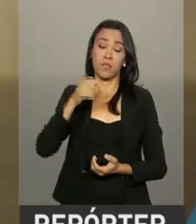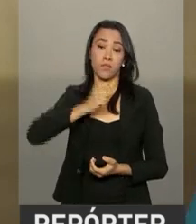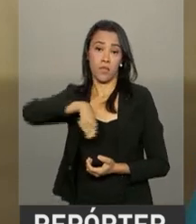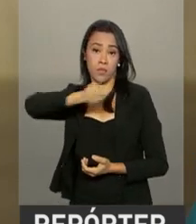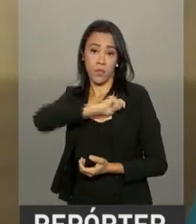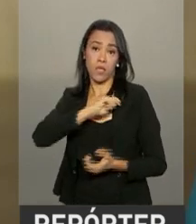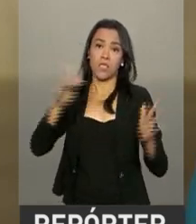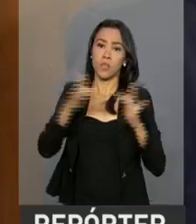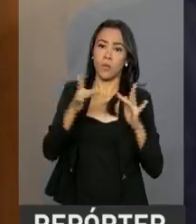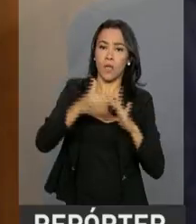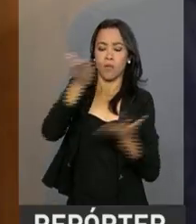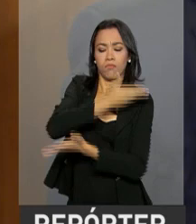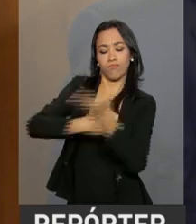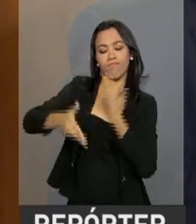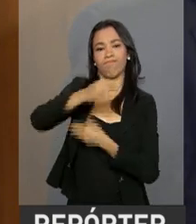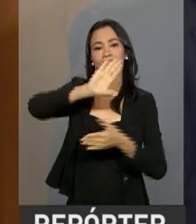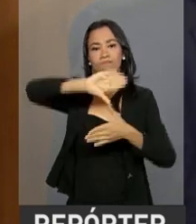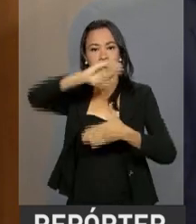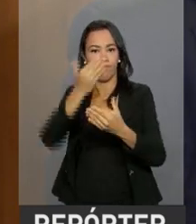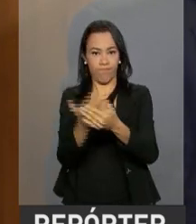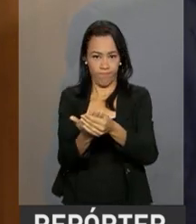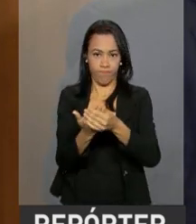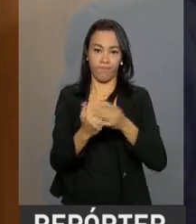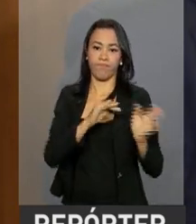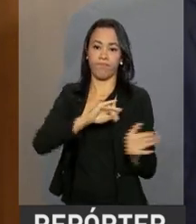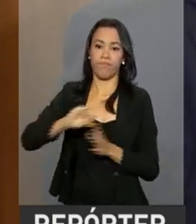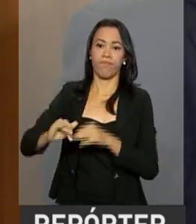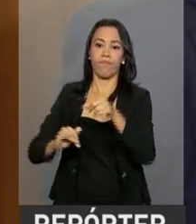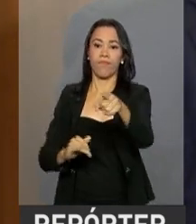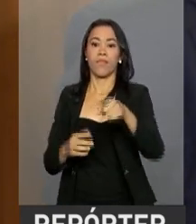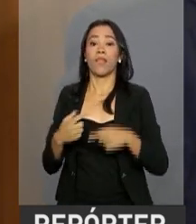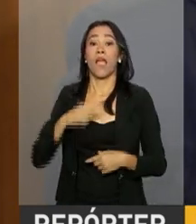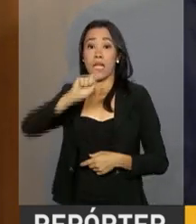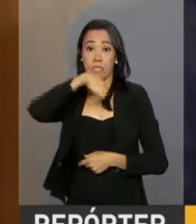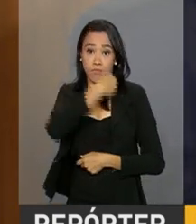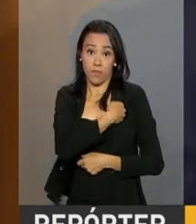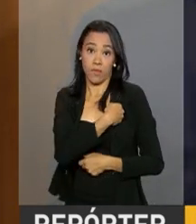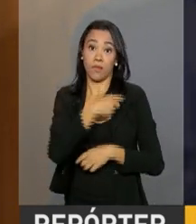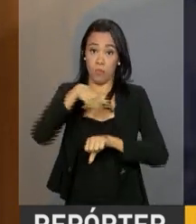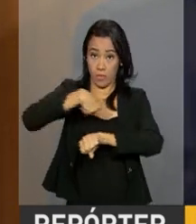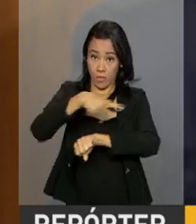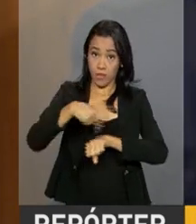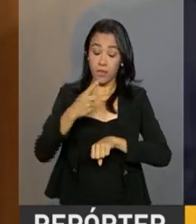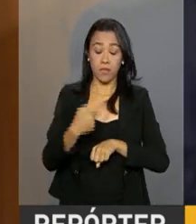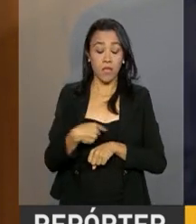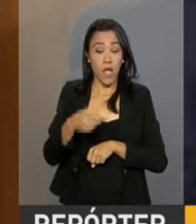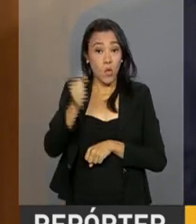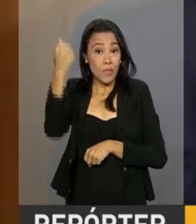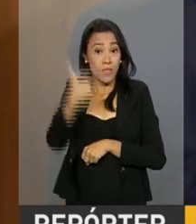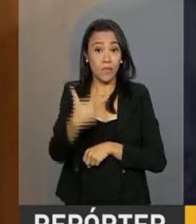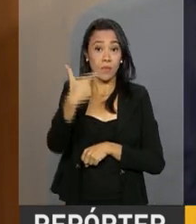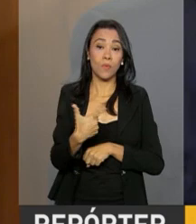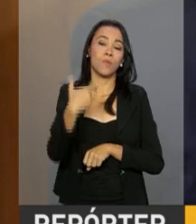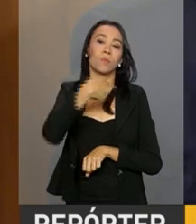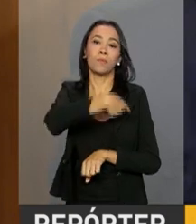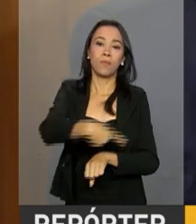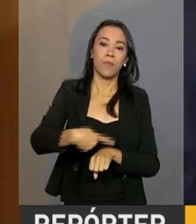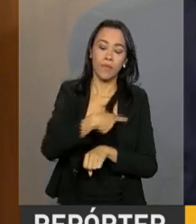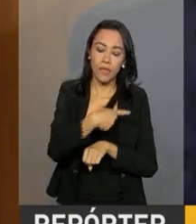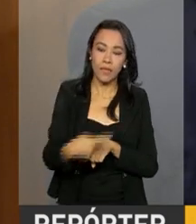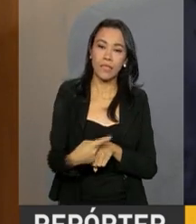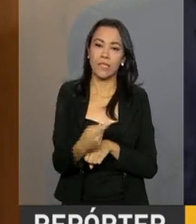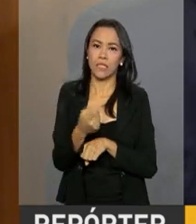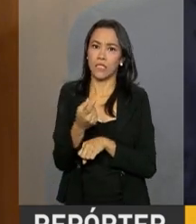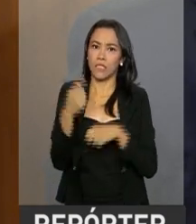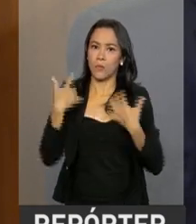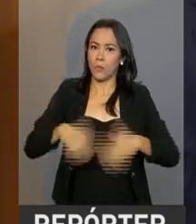e a União Europeia a Espanha é um grande parceiro econômico do Brasil basta dizer que é o segundo país em volume de